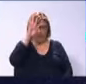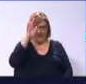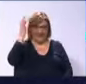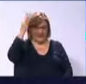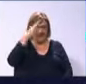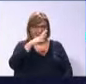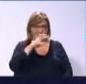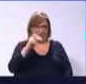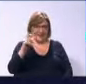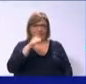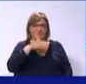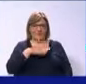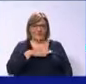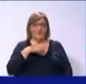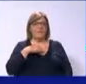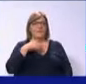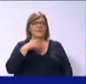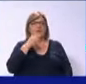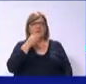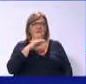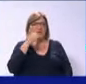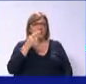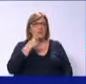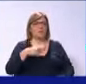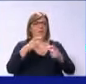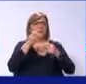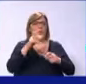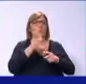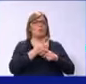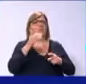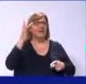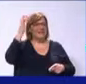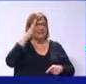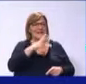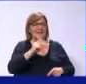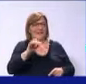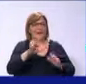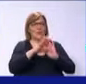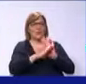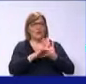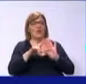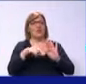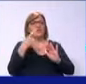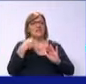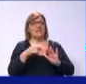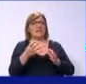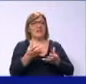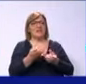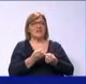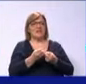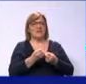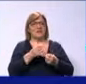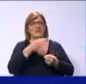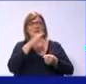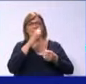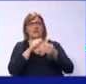clarita vai com efe e deixou uma pergunta no ar por que não temos muito tempo porque com o santa clara imita que o comunicado depois temos esta gravação que desmente